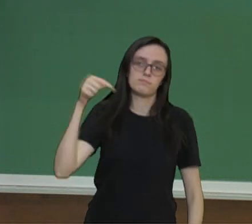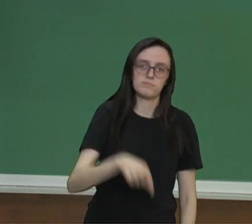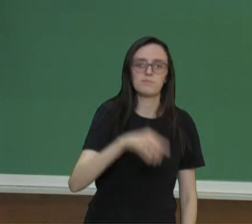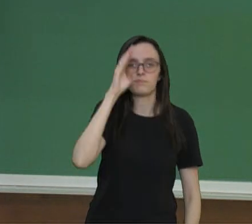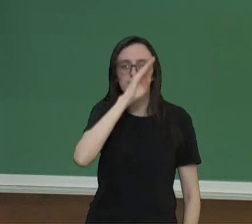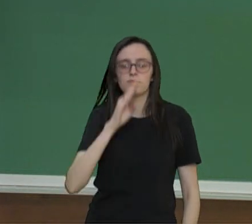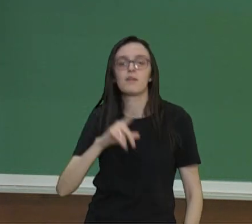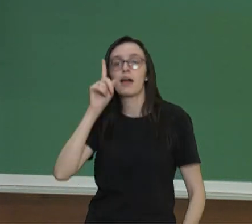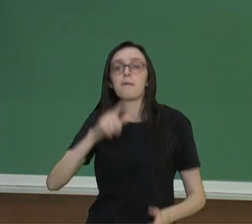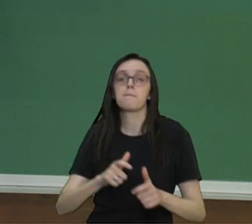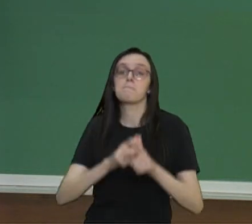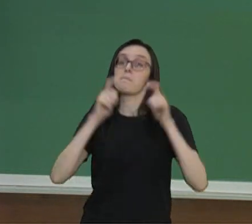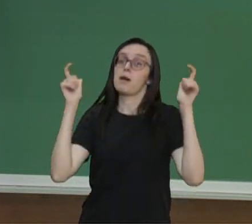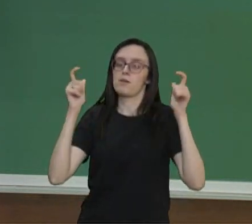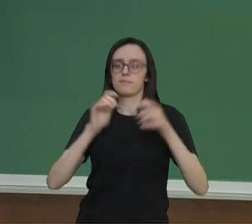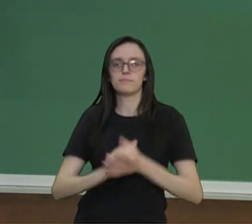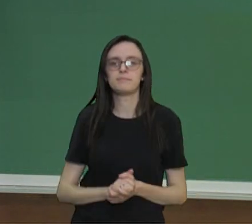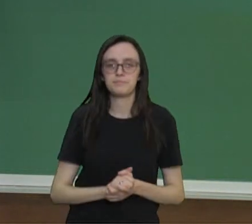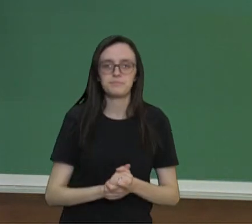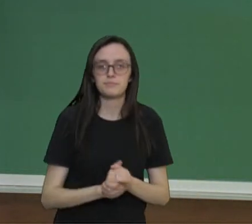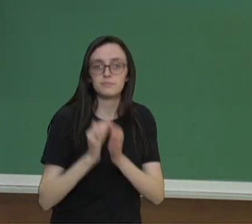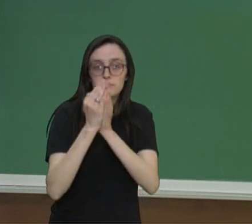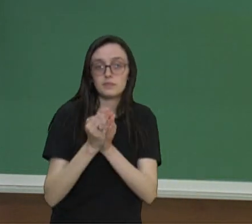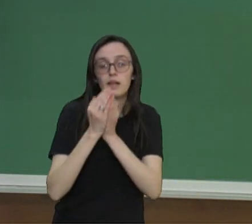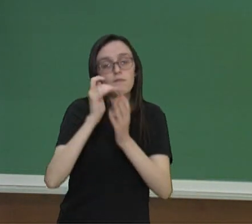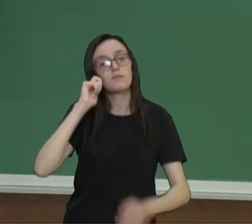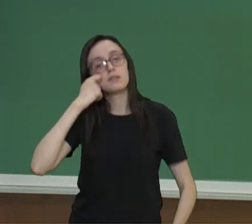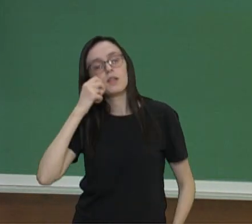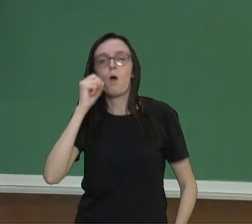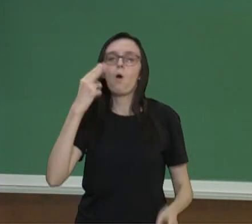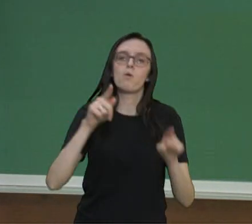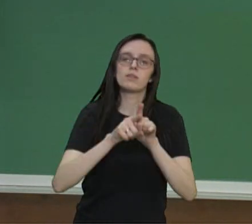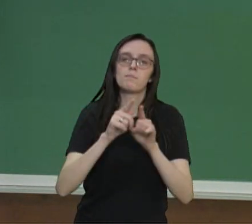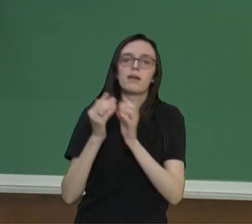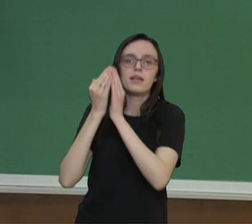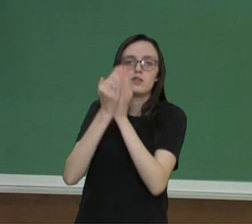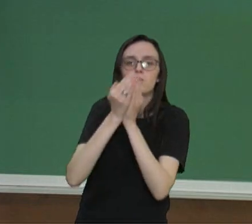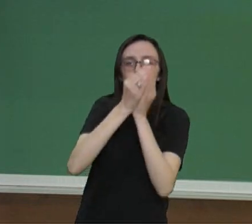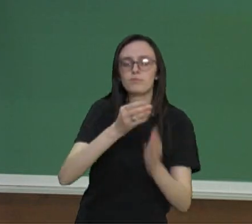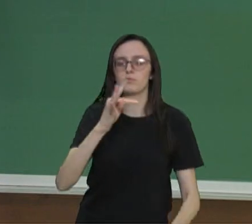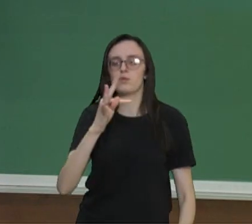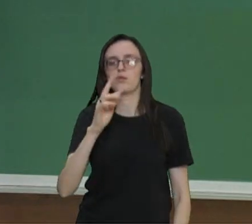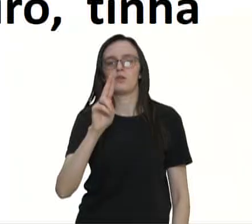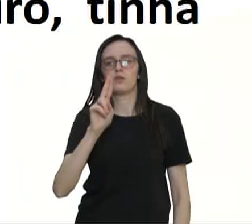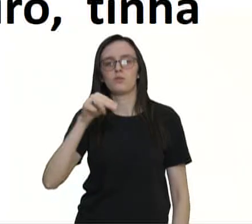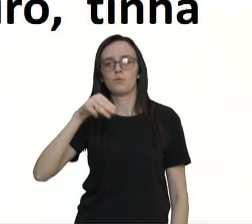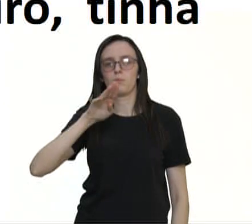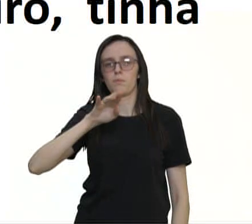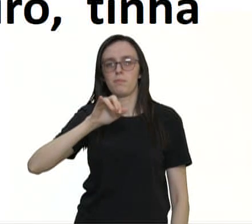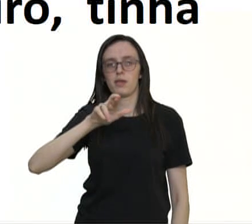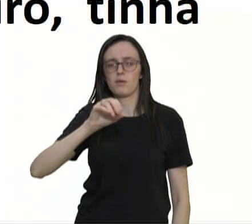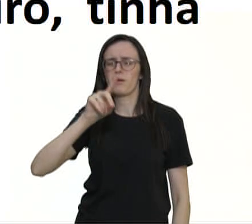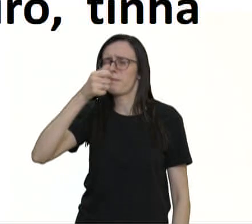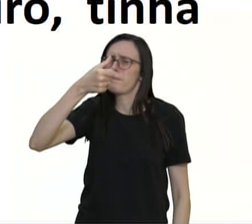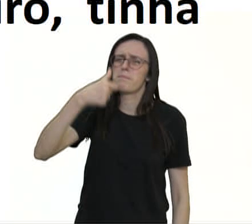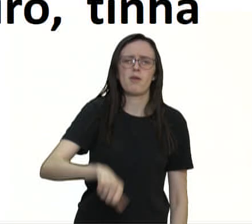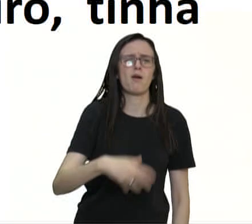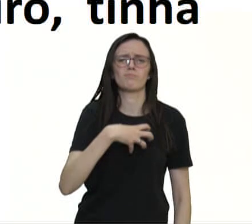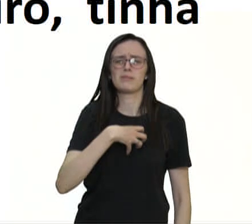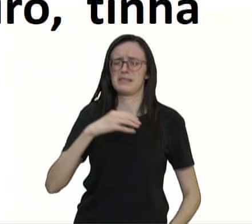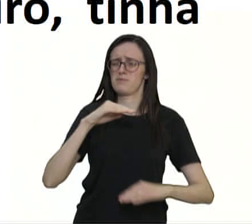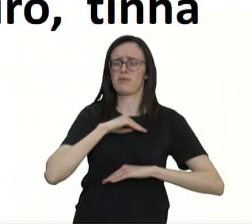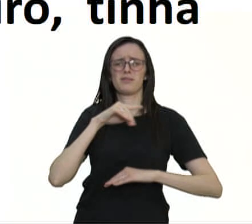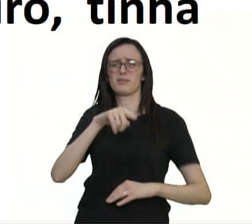a maioria deles. O navio negreiro ou navio tumbeiro tinha as piores